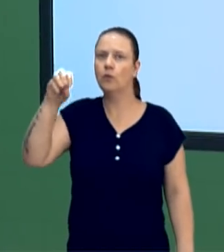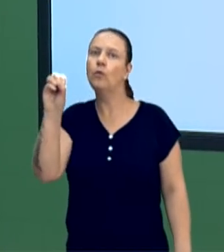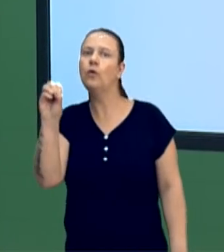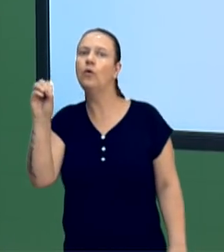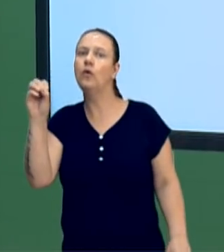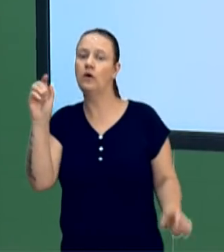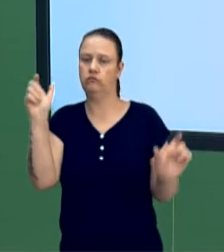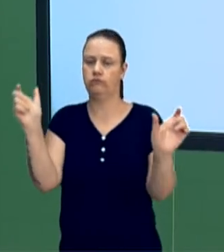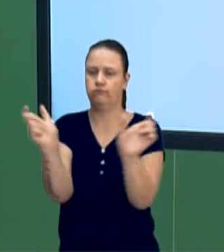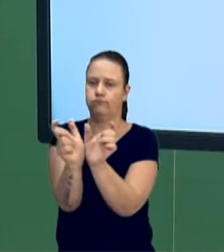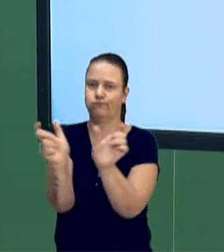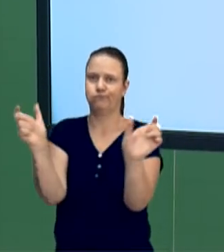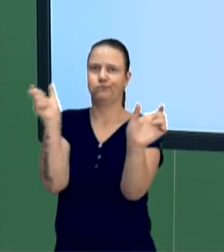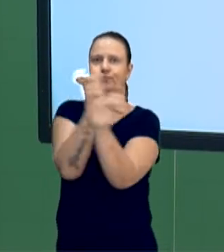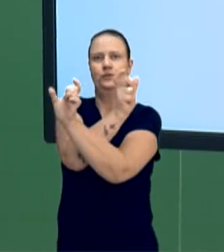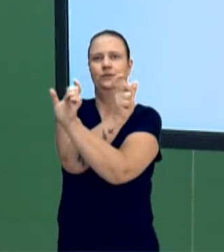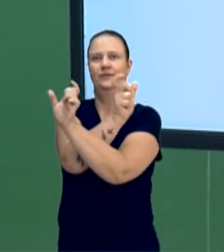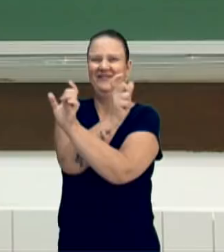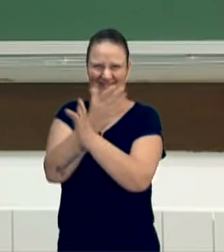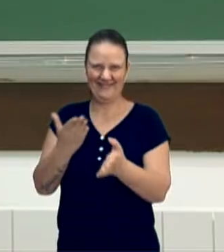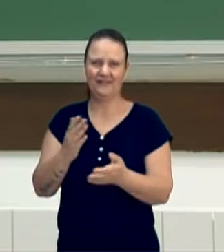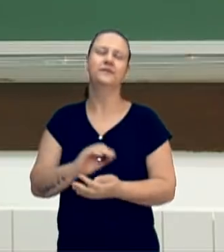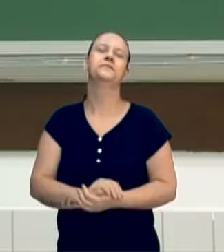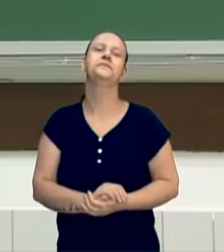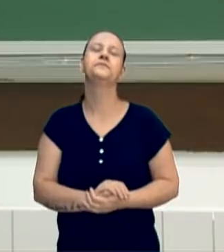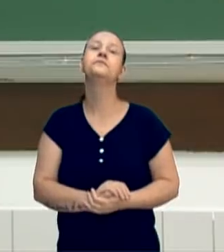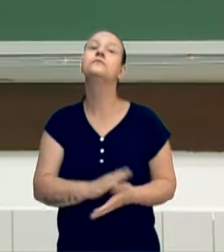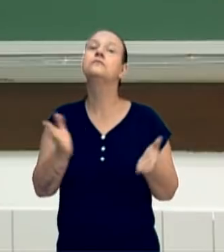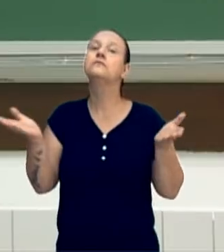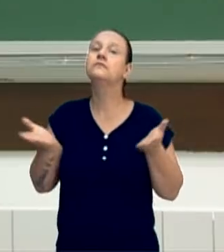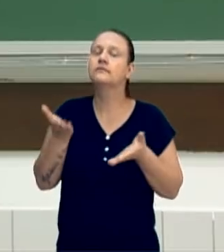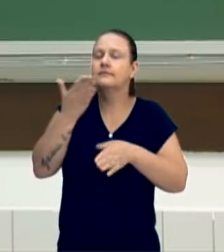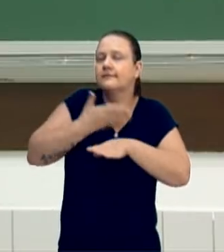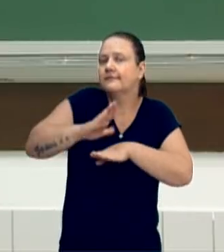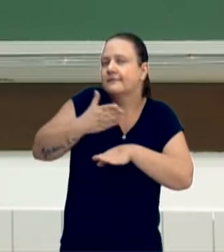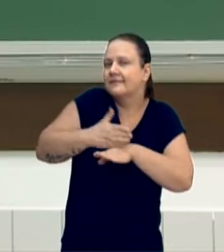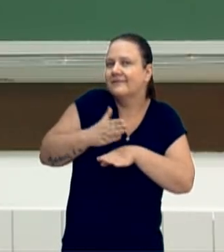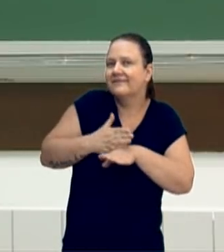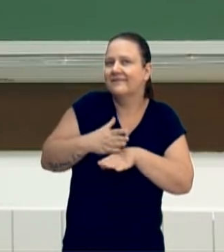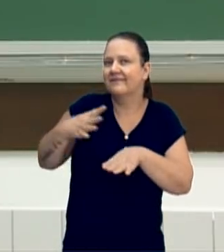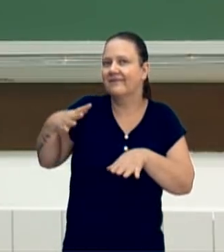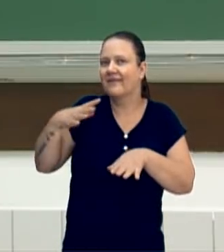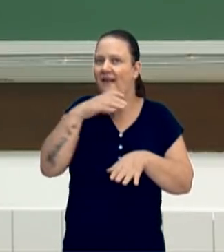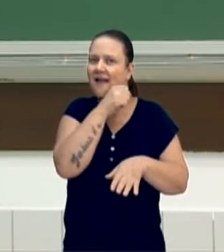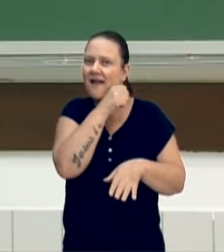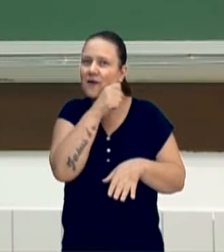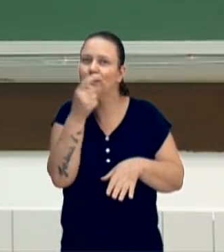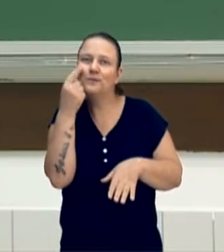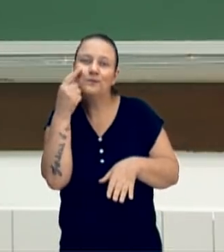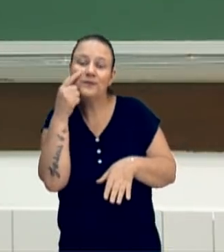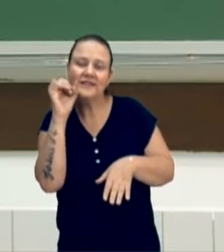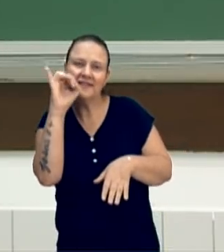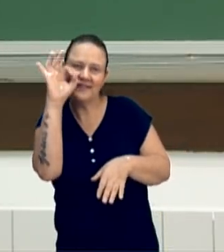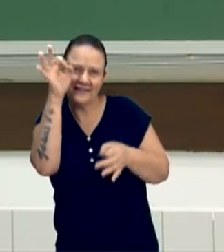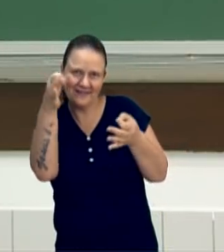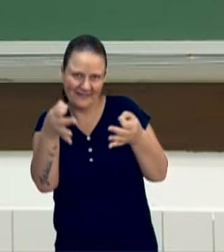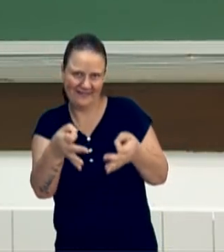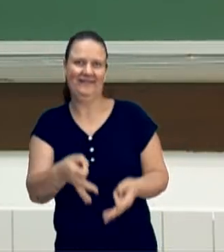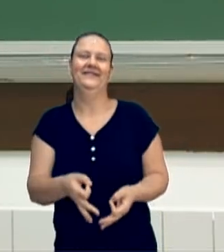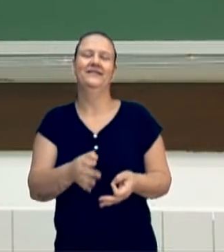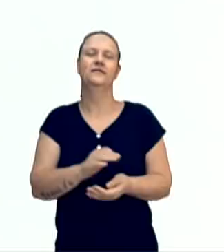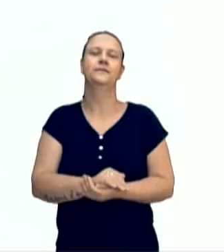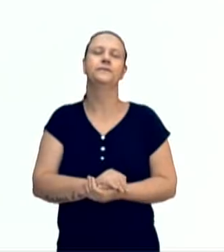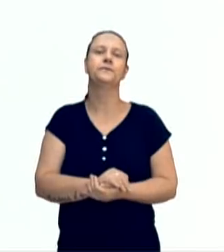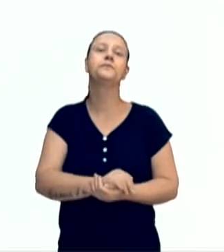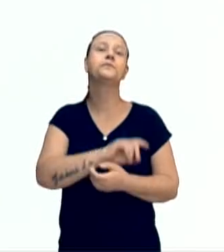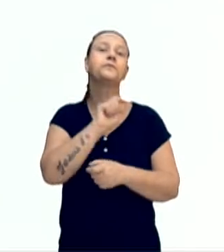contrários. Fácil, né? Vamos fazer então um exercício para ver se vocês compreenderam? Então, olhe